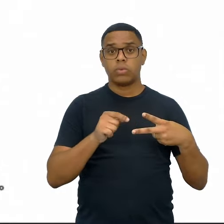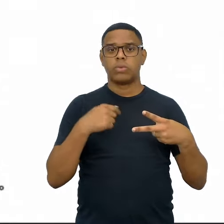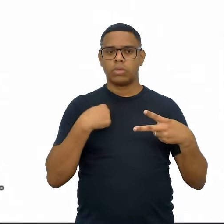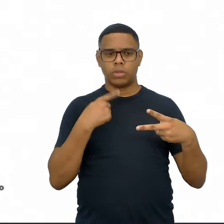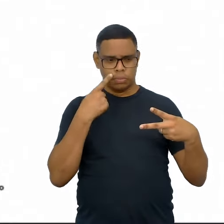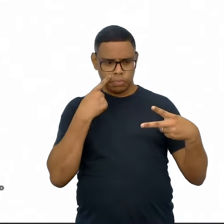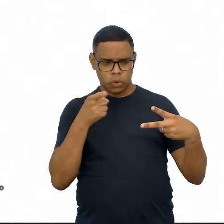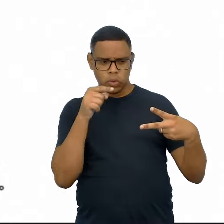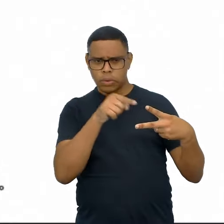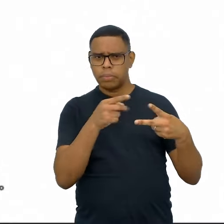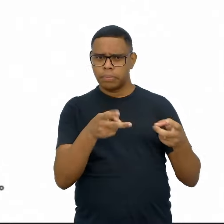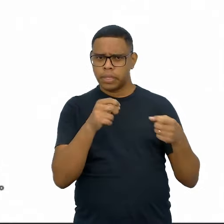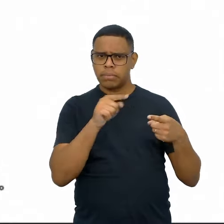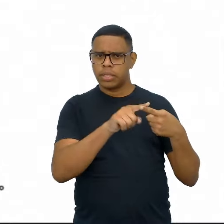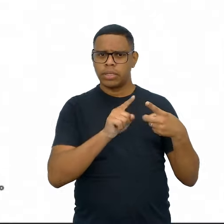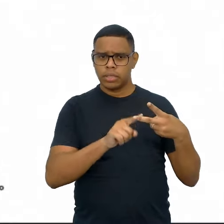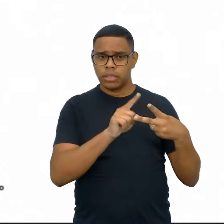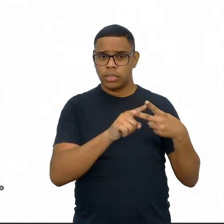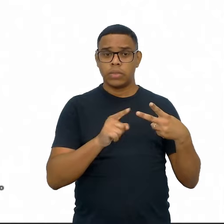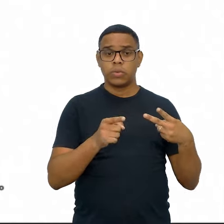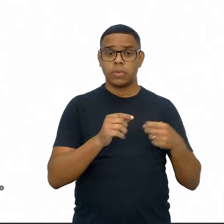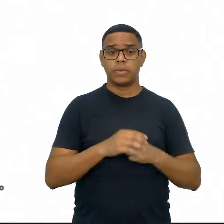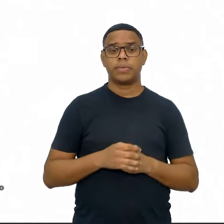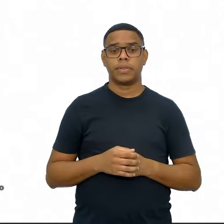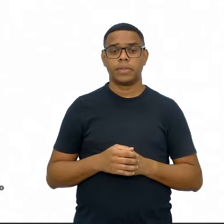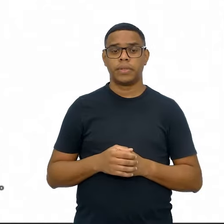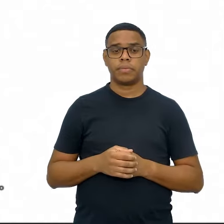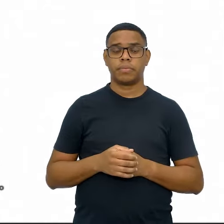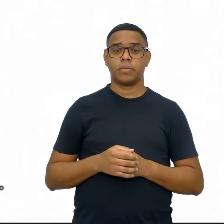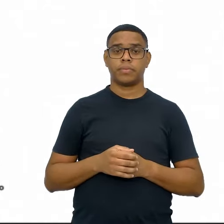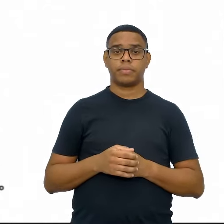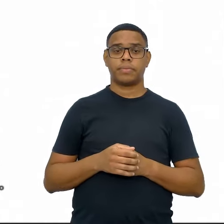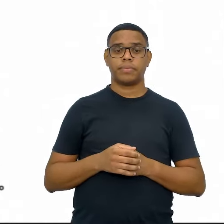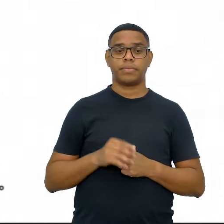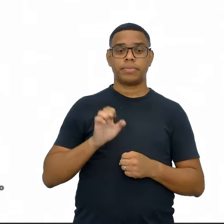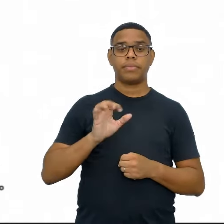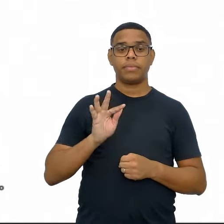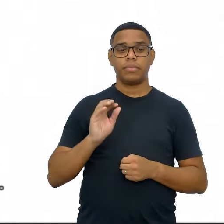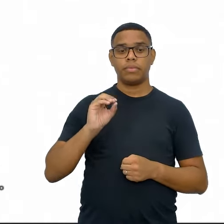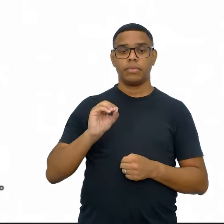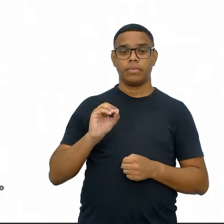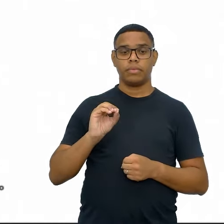mais a atenção, que são essas duas aí, né, que é a